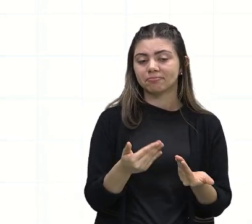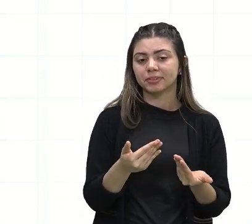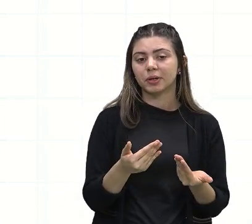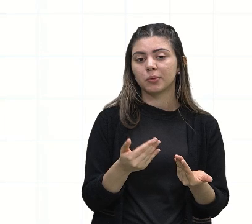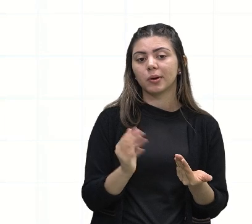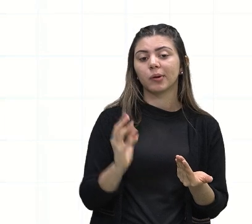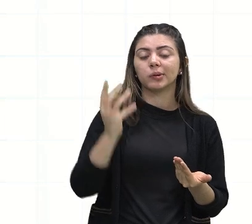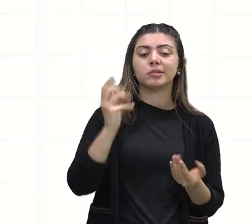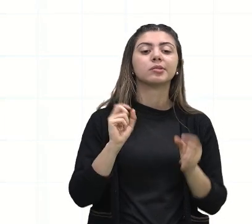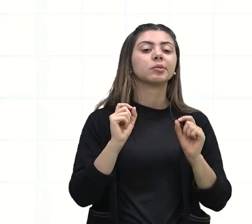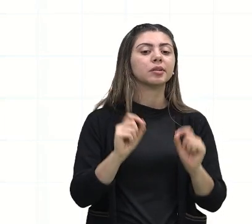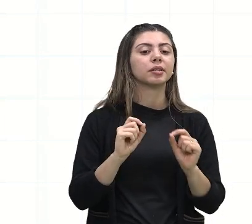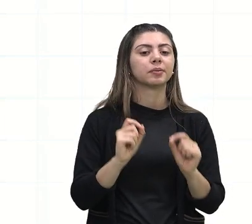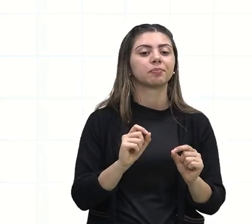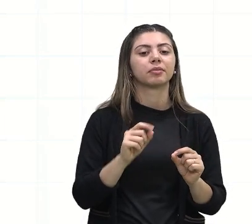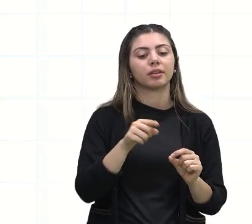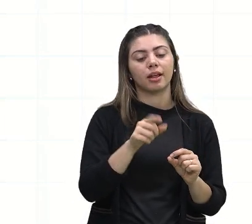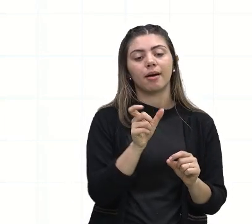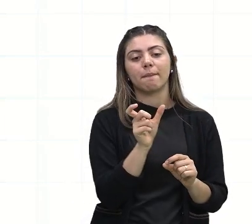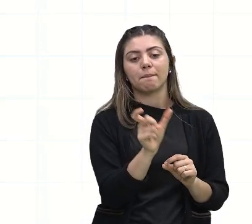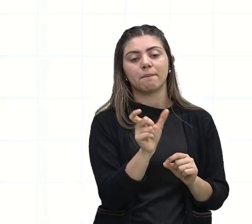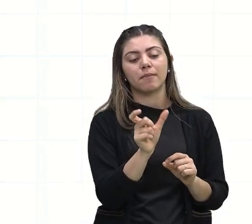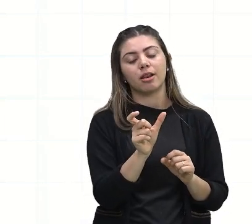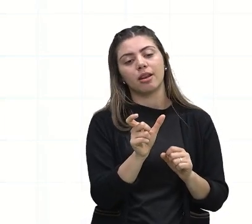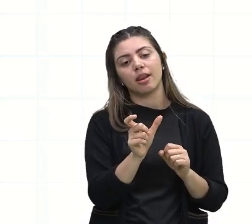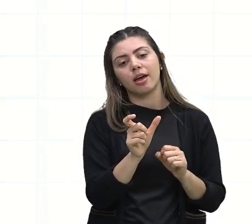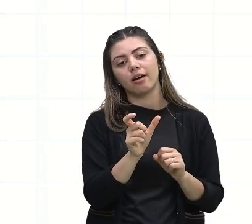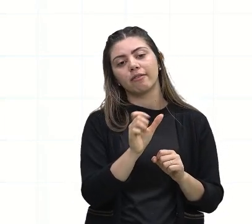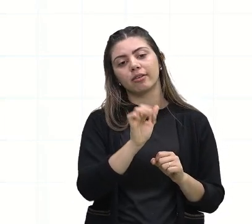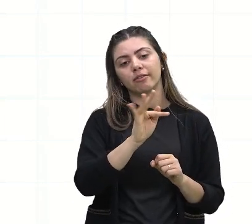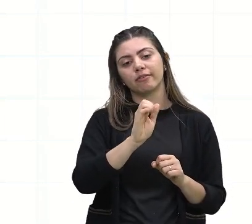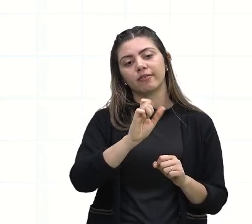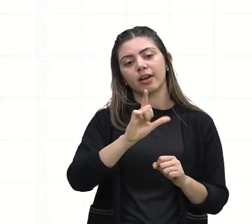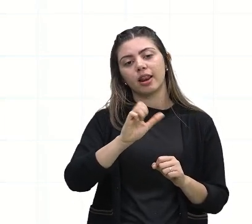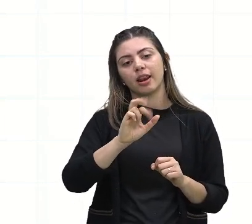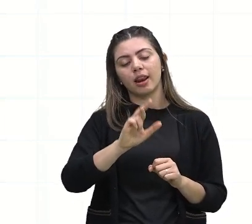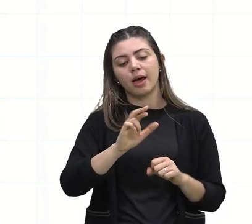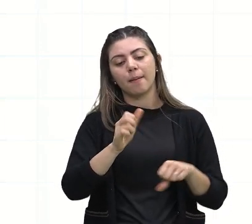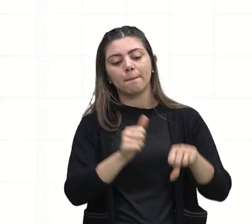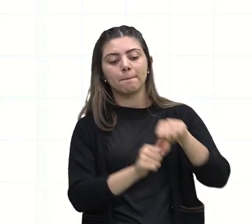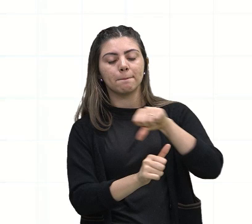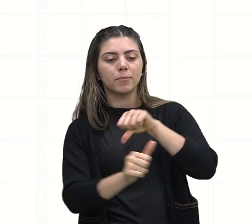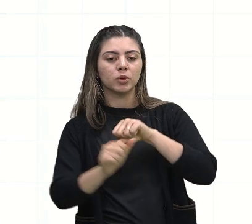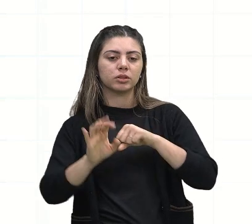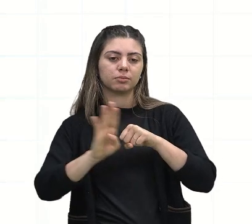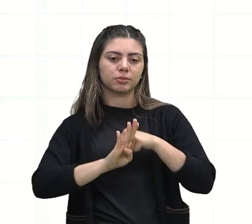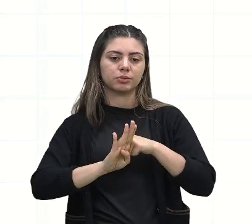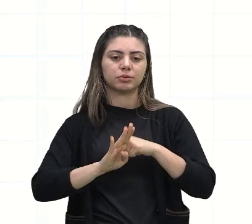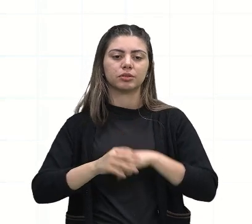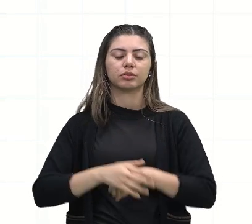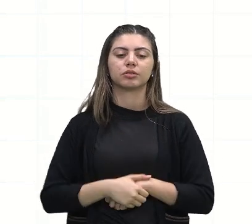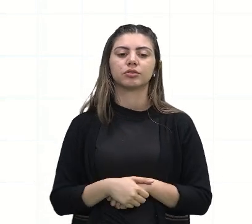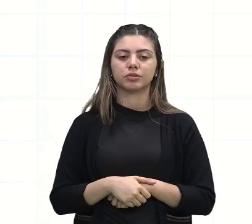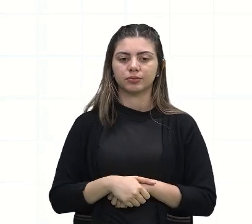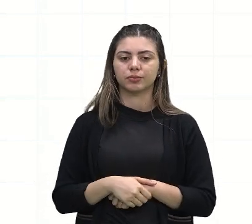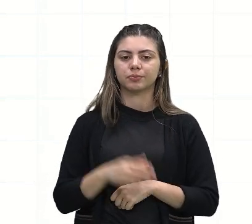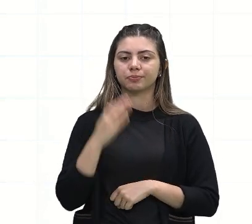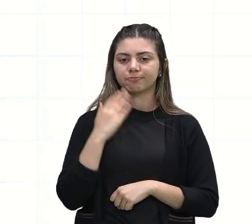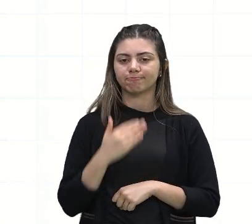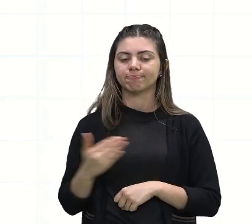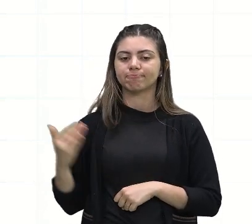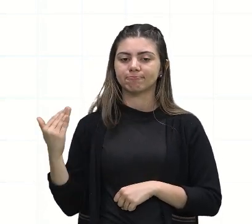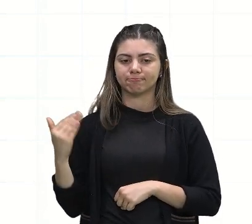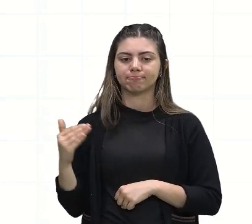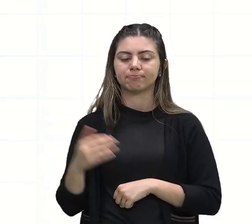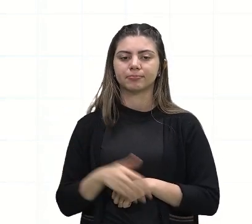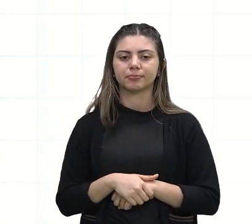foi que aconteceu? Esse verbo passou a ser um substantivo. Ele passa a ser um